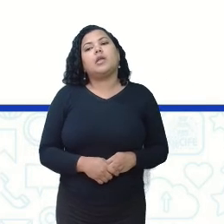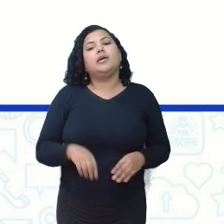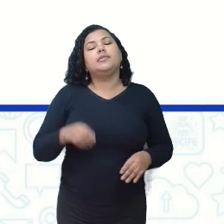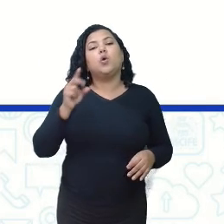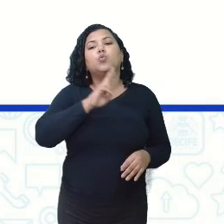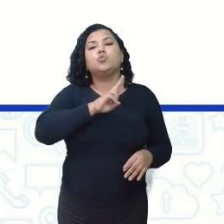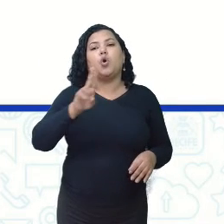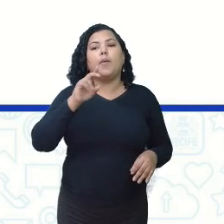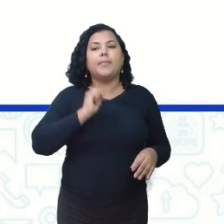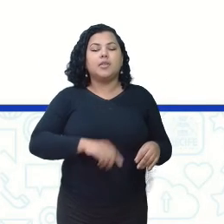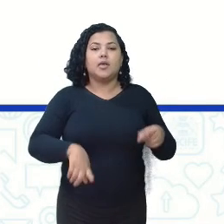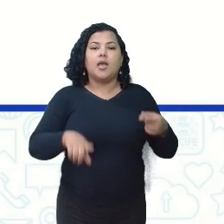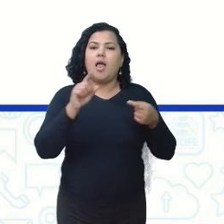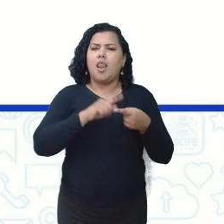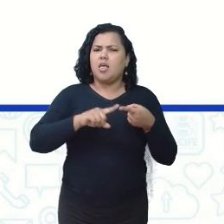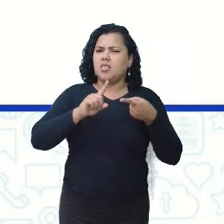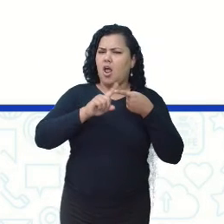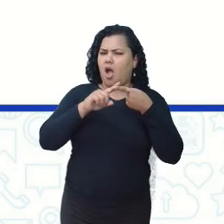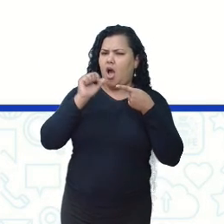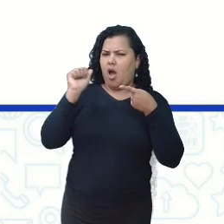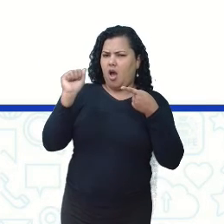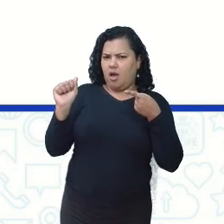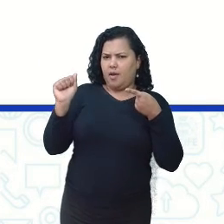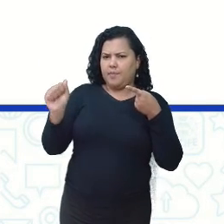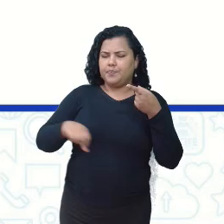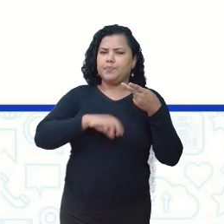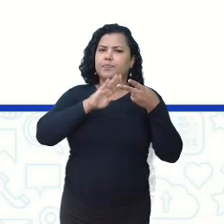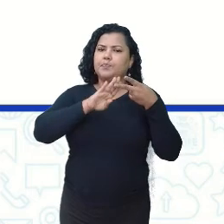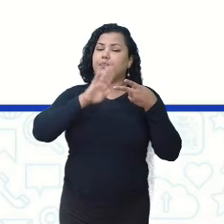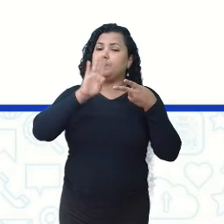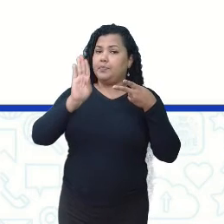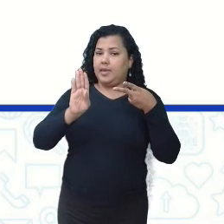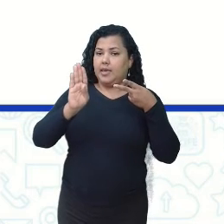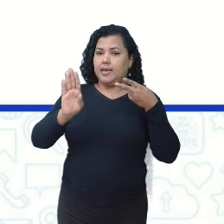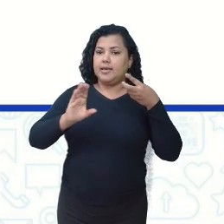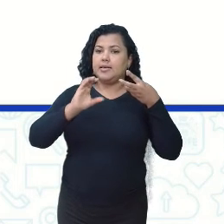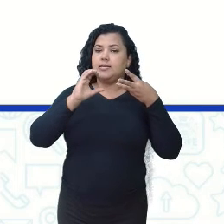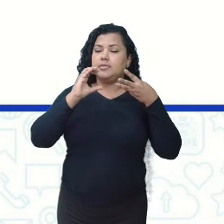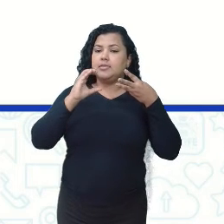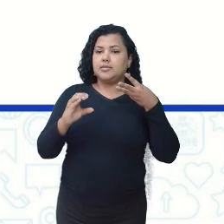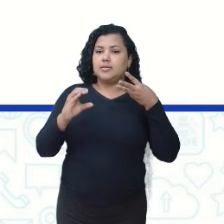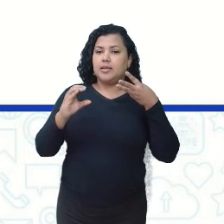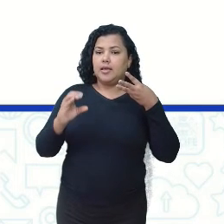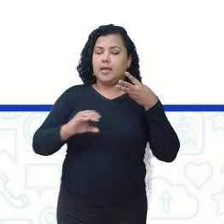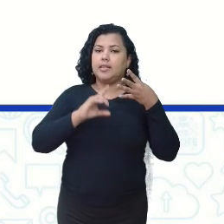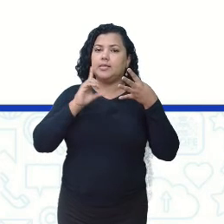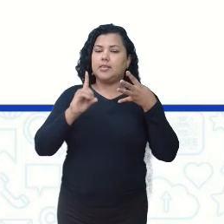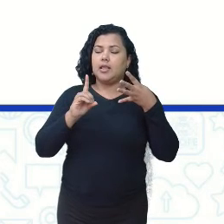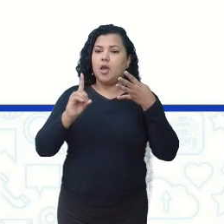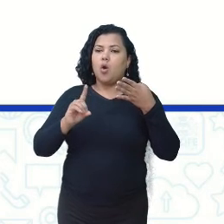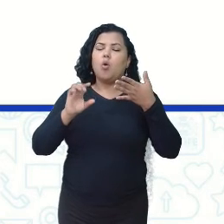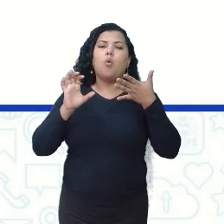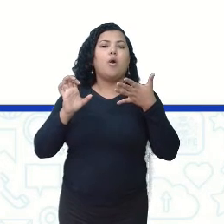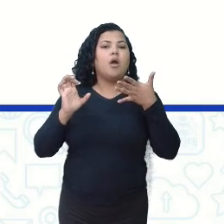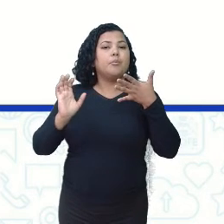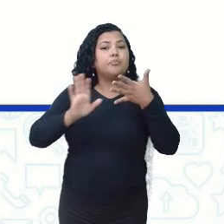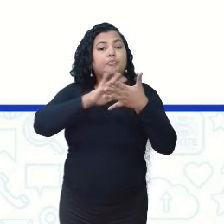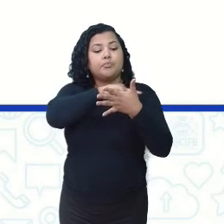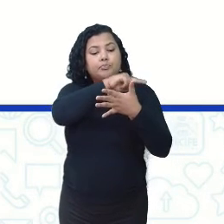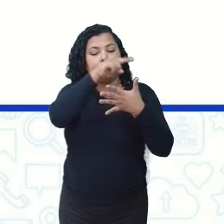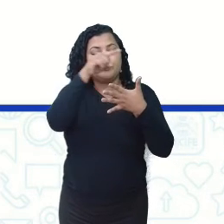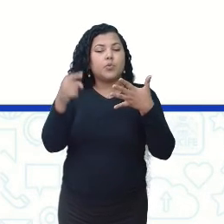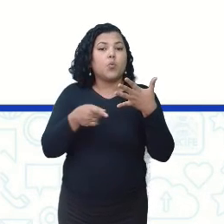recebem o nome de vagina, pudendo feminino, sistema urinário feminino, ímen ou